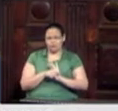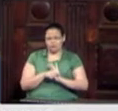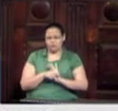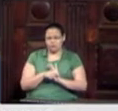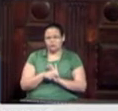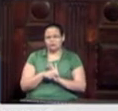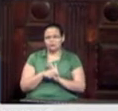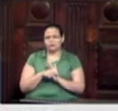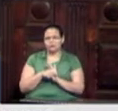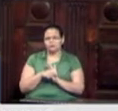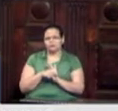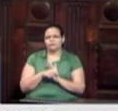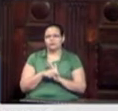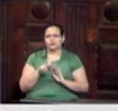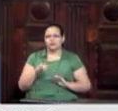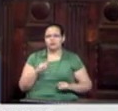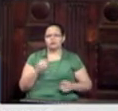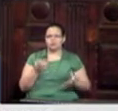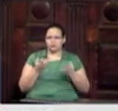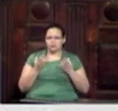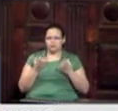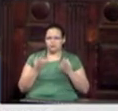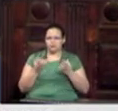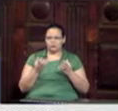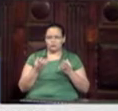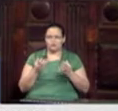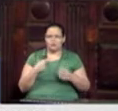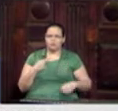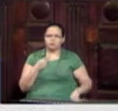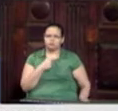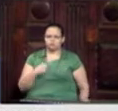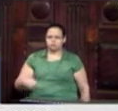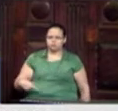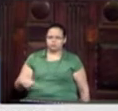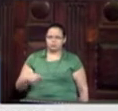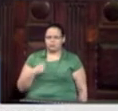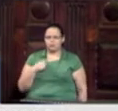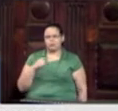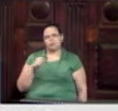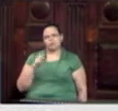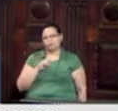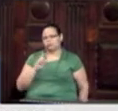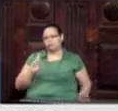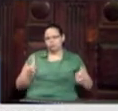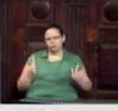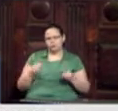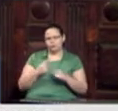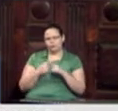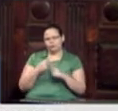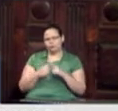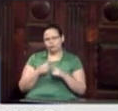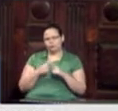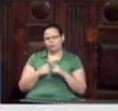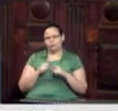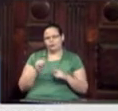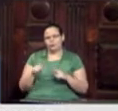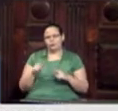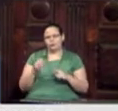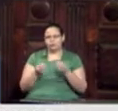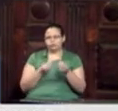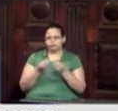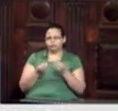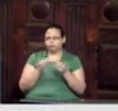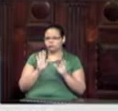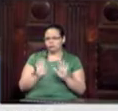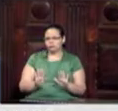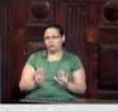parlamentarista. Se eu quiser ser presidencialista, eu estou no partido errado. Porque isto é da origem.